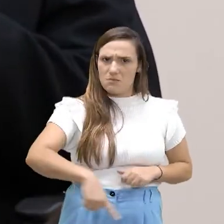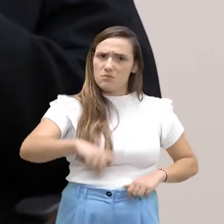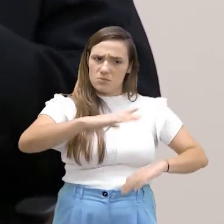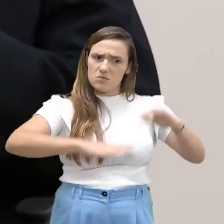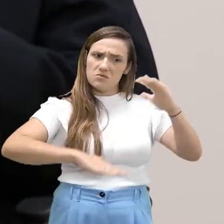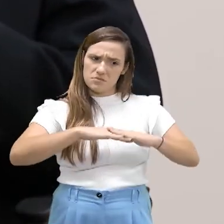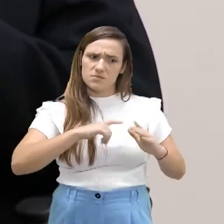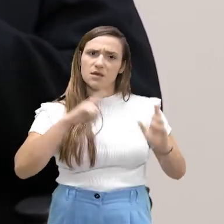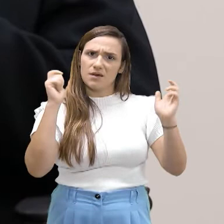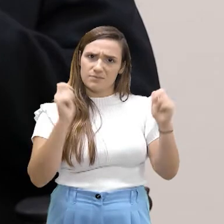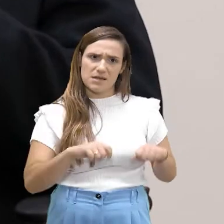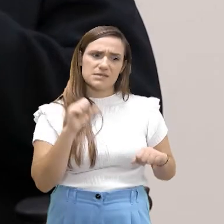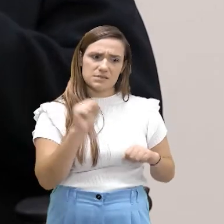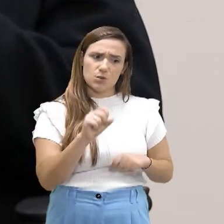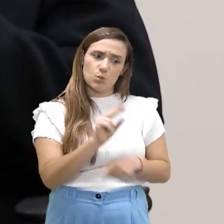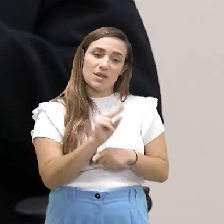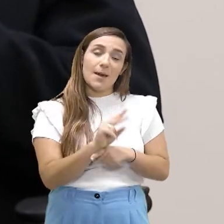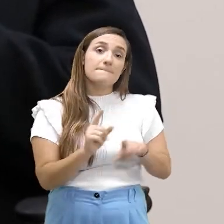absolutamente capacitadas,